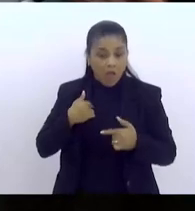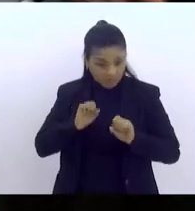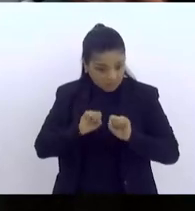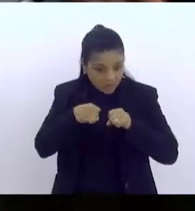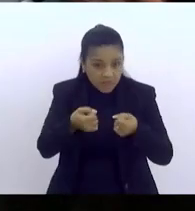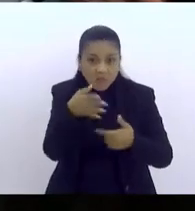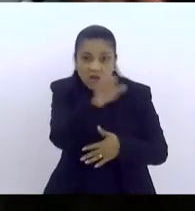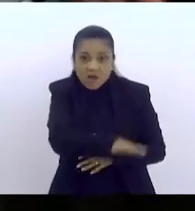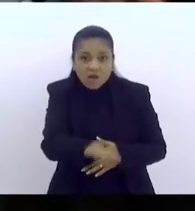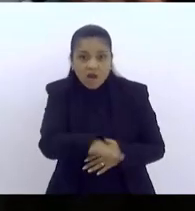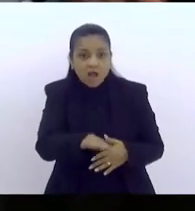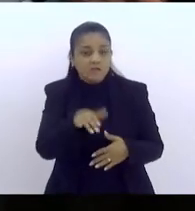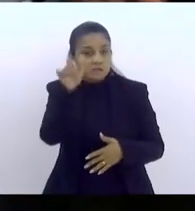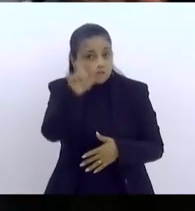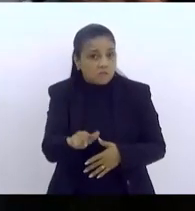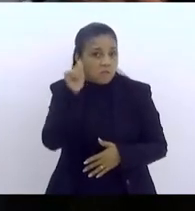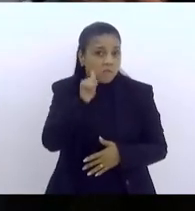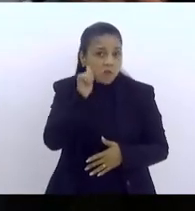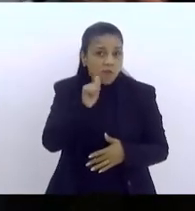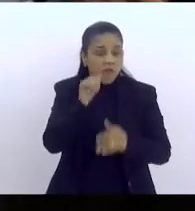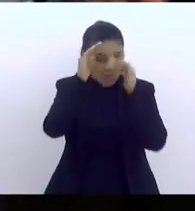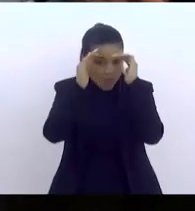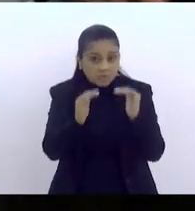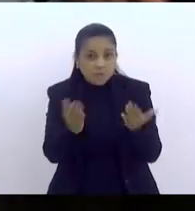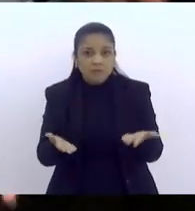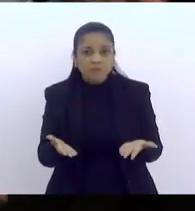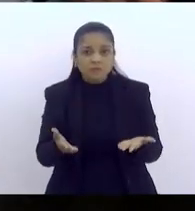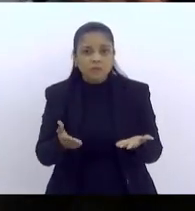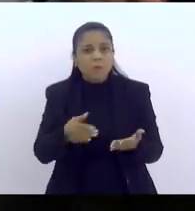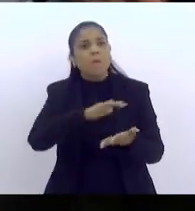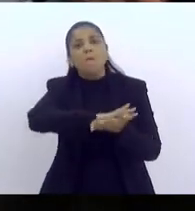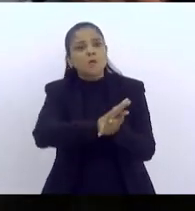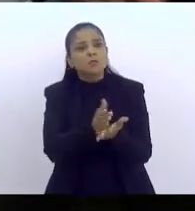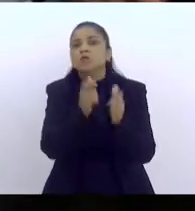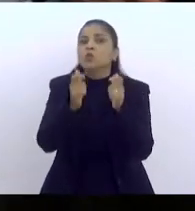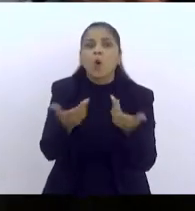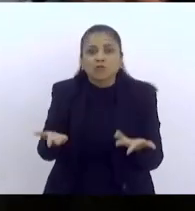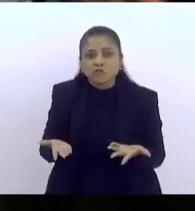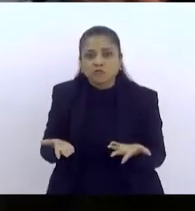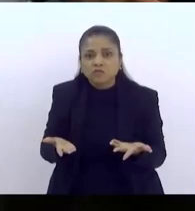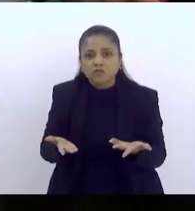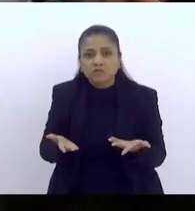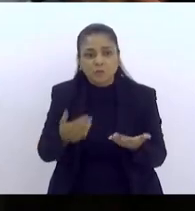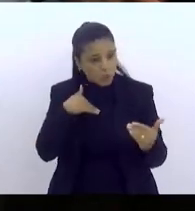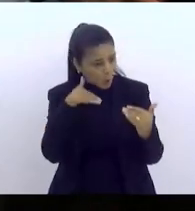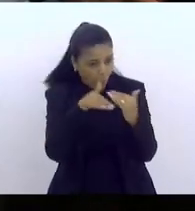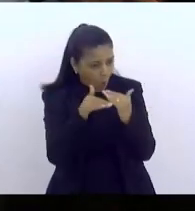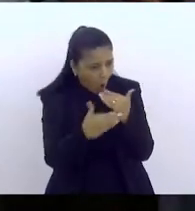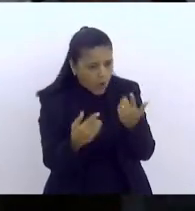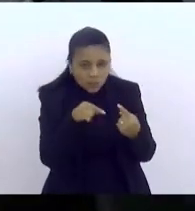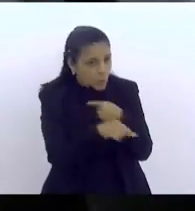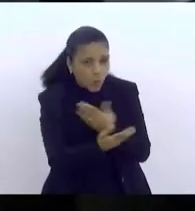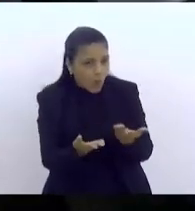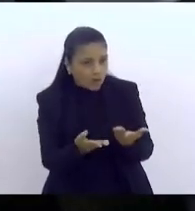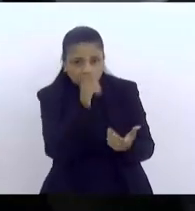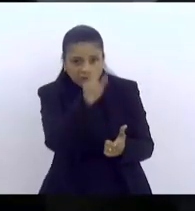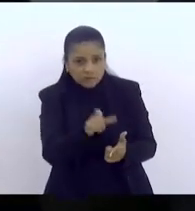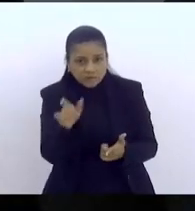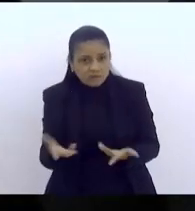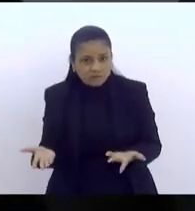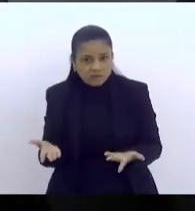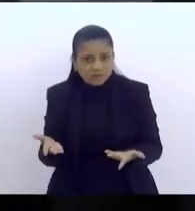estamos pelas mulheres, estamos pelo respeito. Onde está o preconceito? O preconceito é porque a gente não concorda com vocês? Não, não é assim